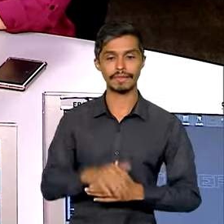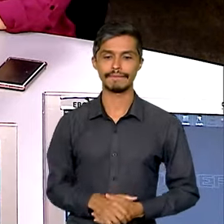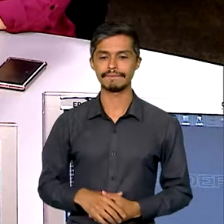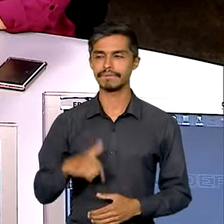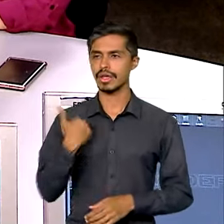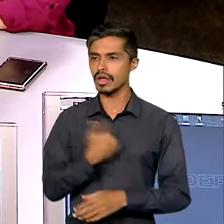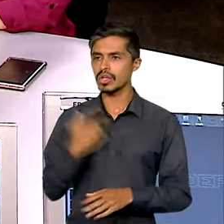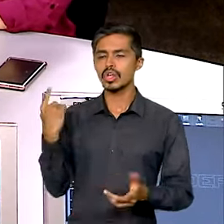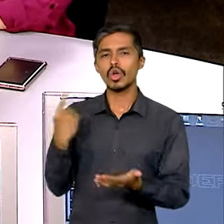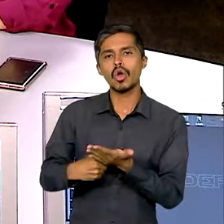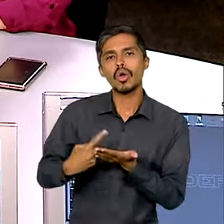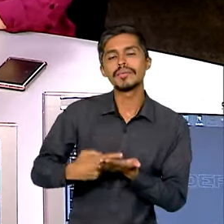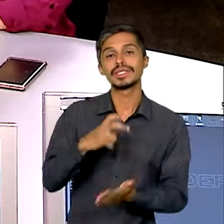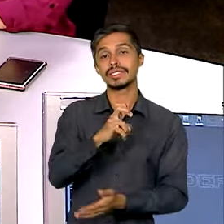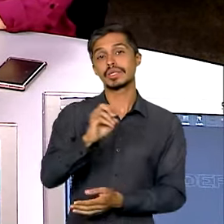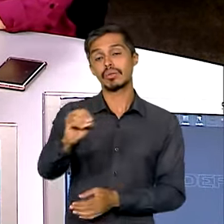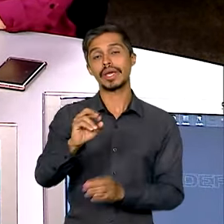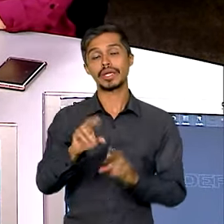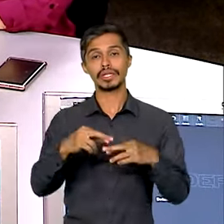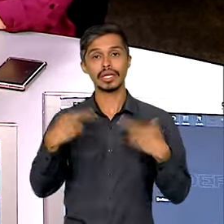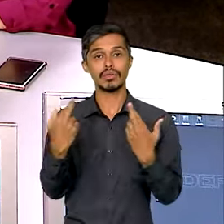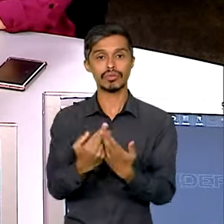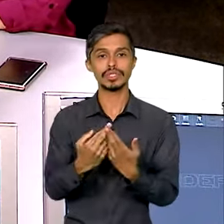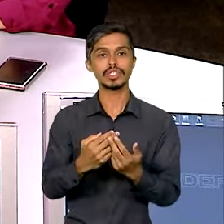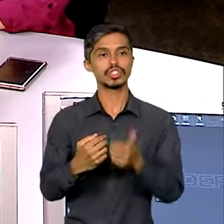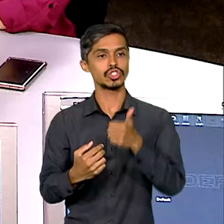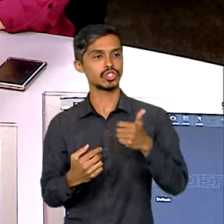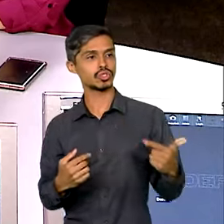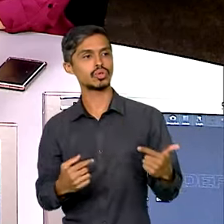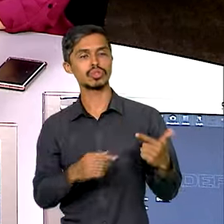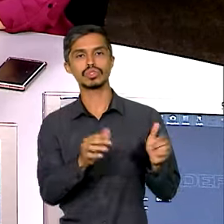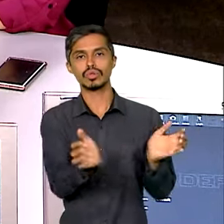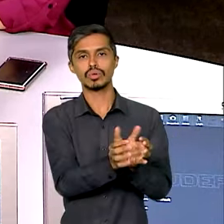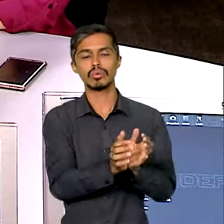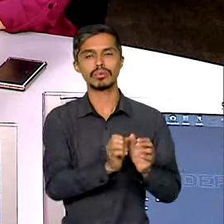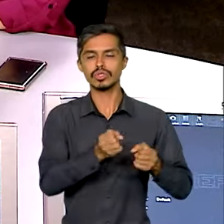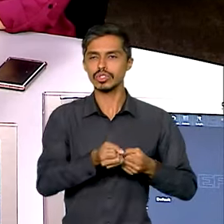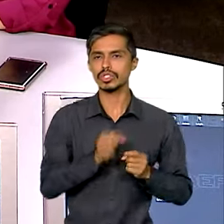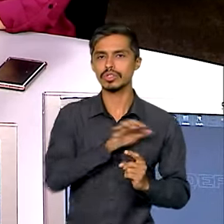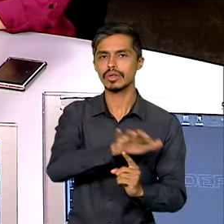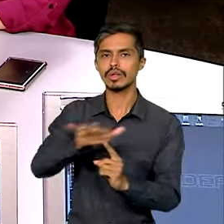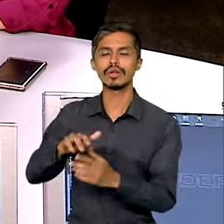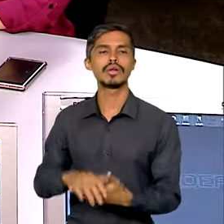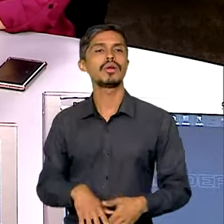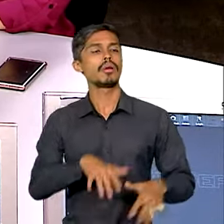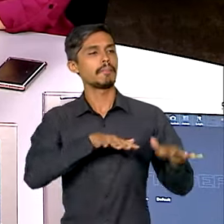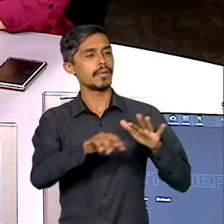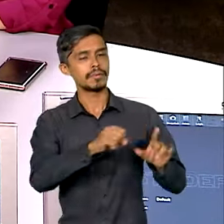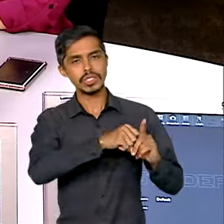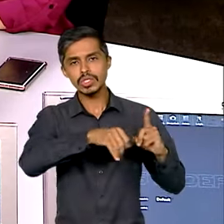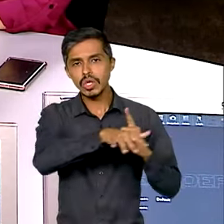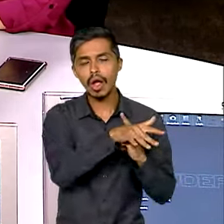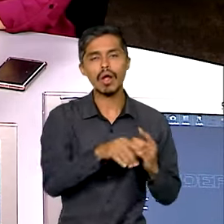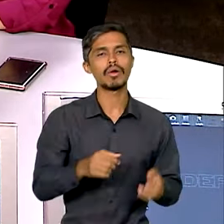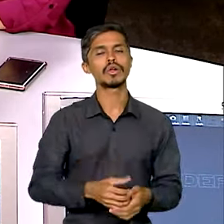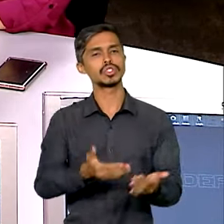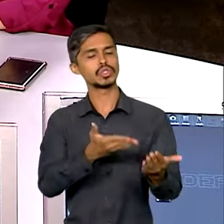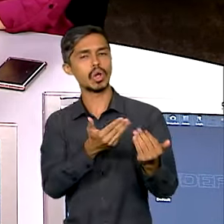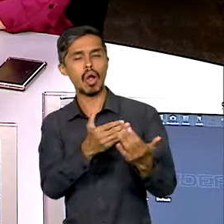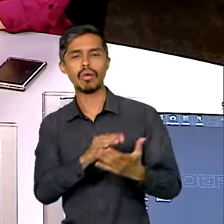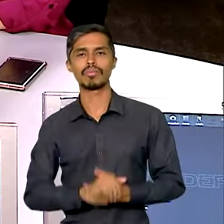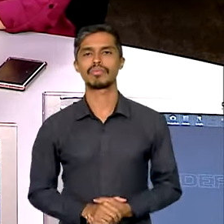reuniões agendadas para o próximo ano de 12 grupos de engajamento, que vai dos movimentos sociais,